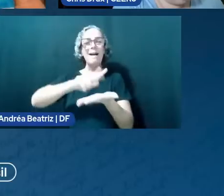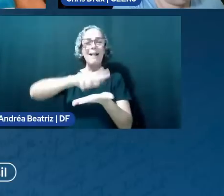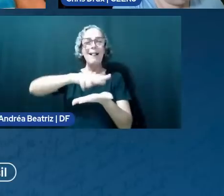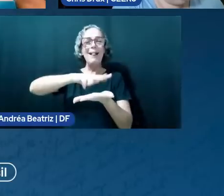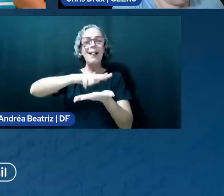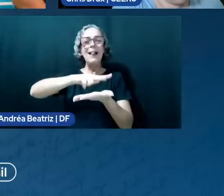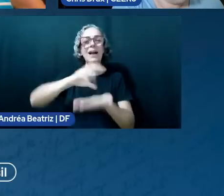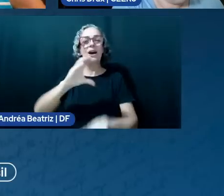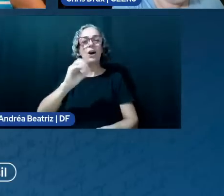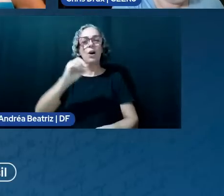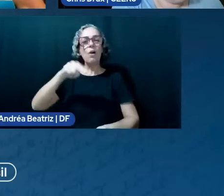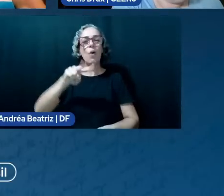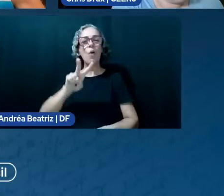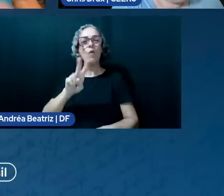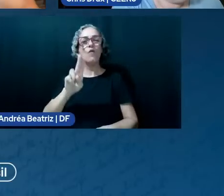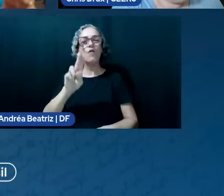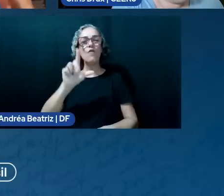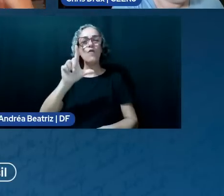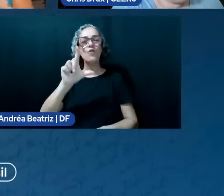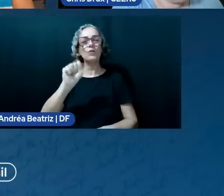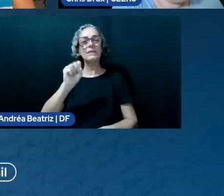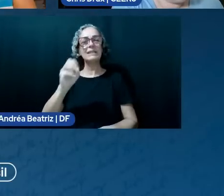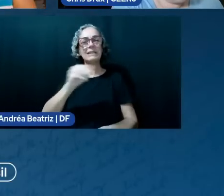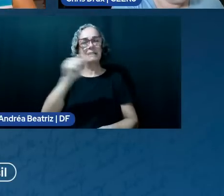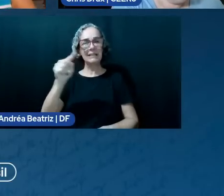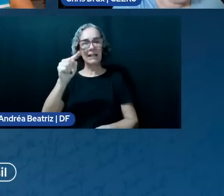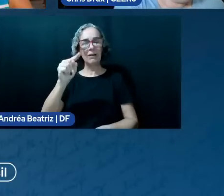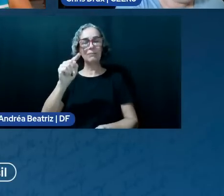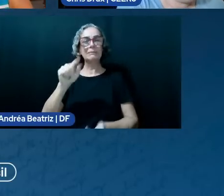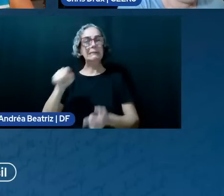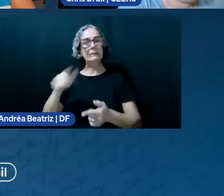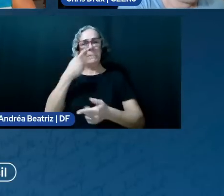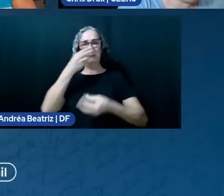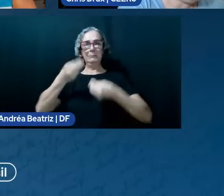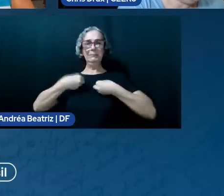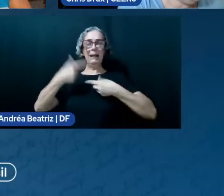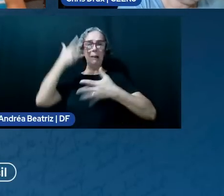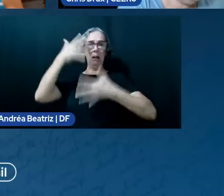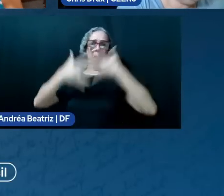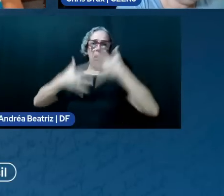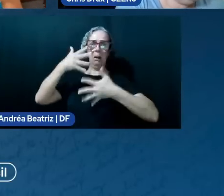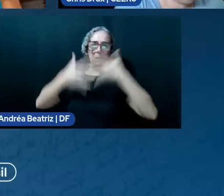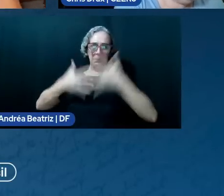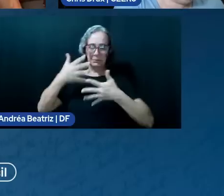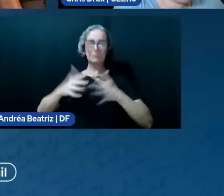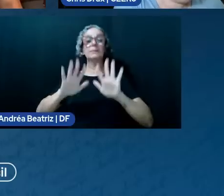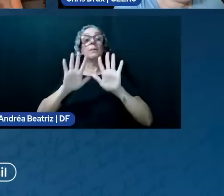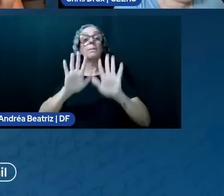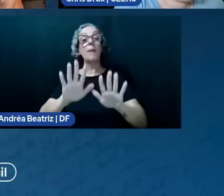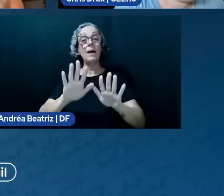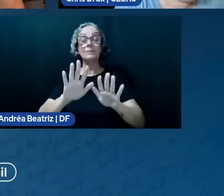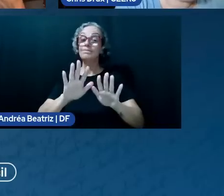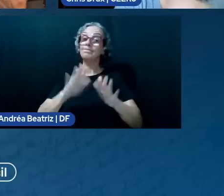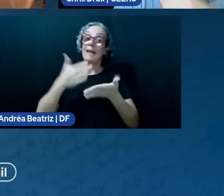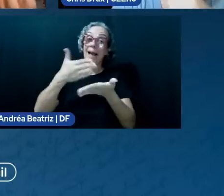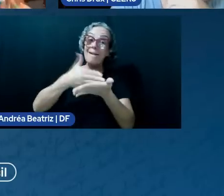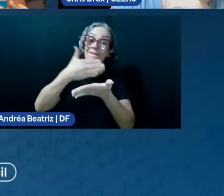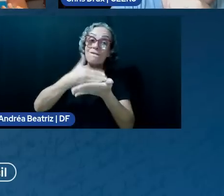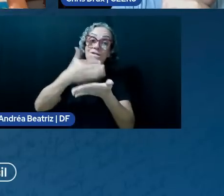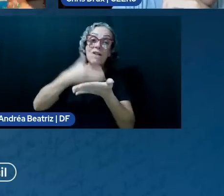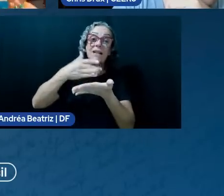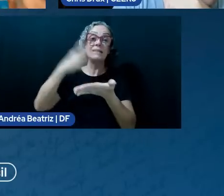das respostas. E nós verificamos que, sem o apoio da Revista Espírita, nós não temos